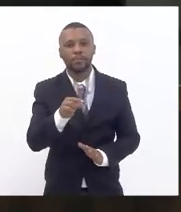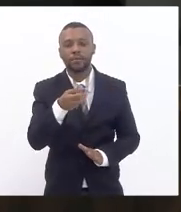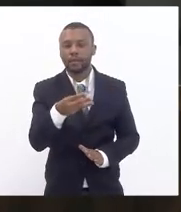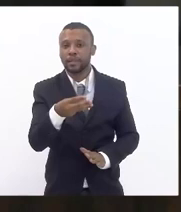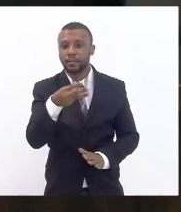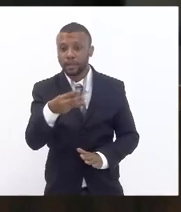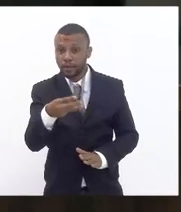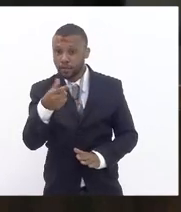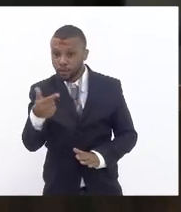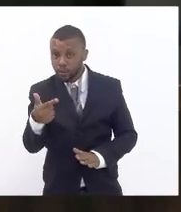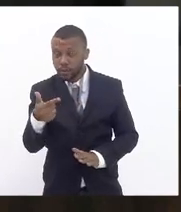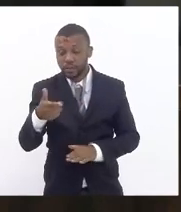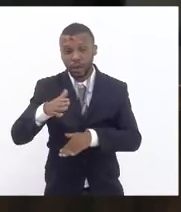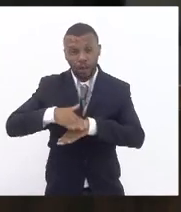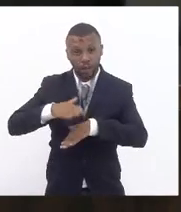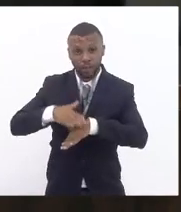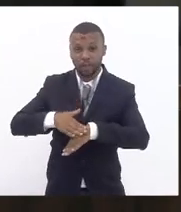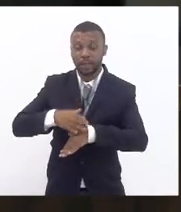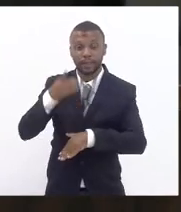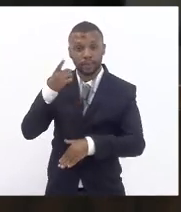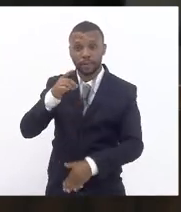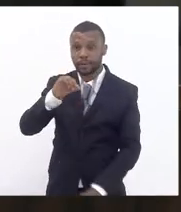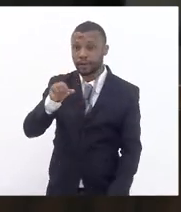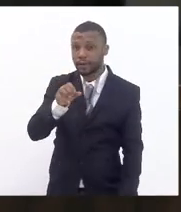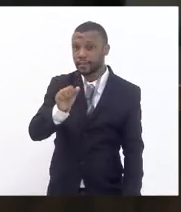5.332, de autoria do deputado